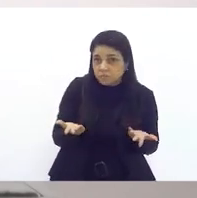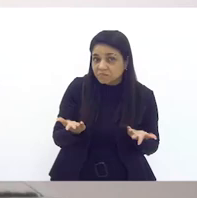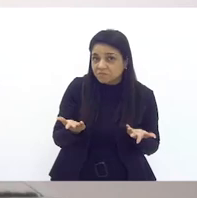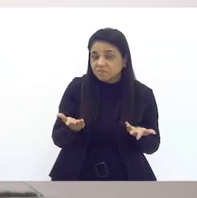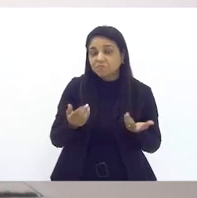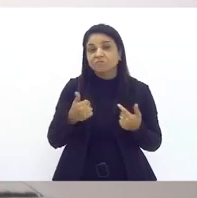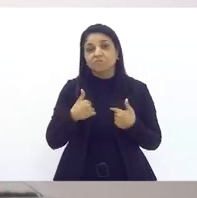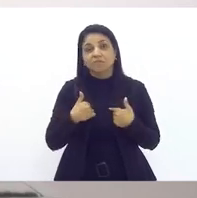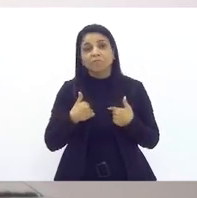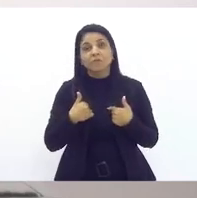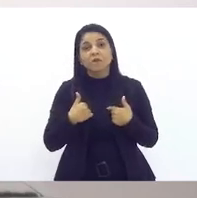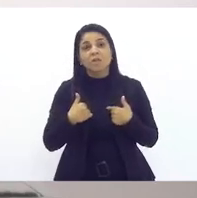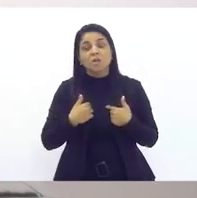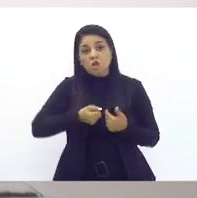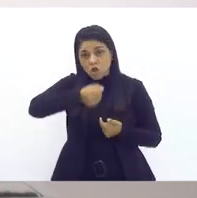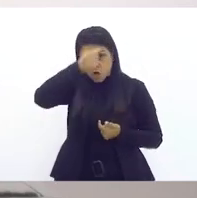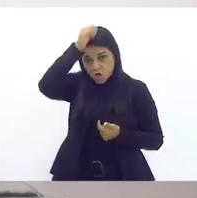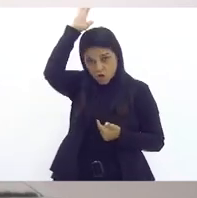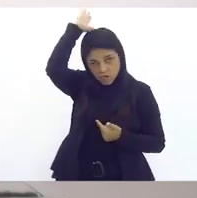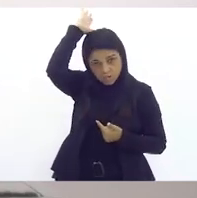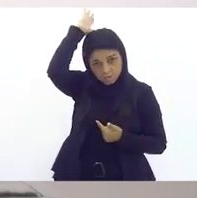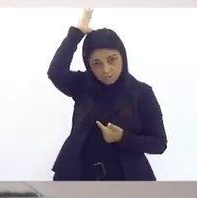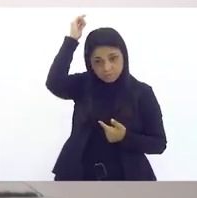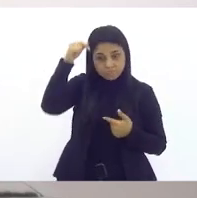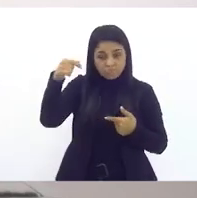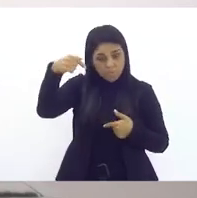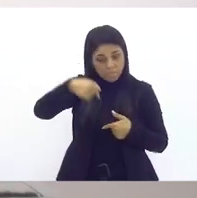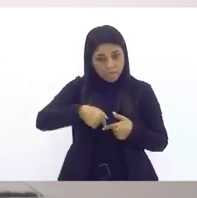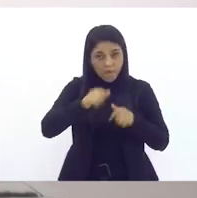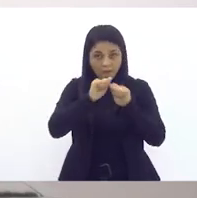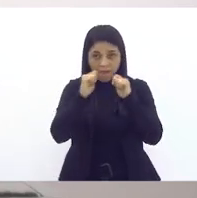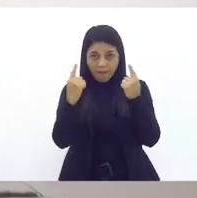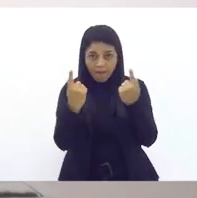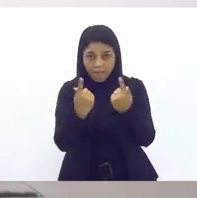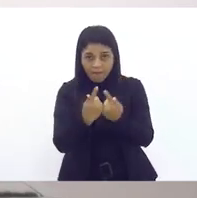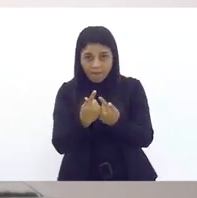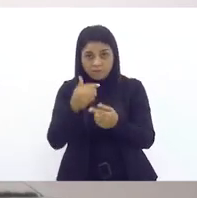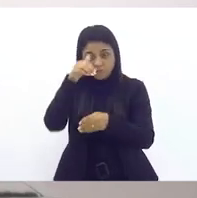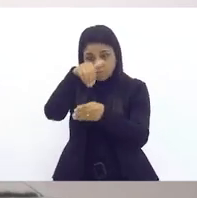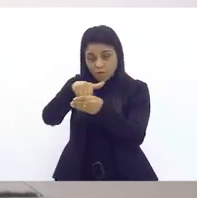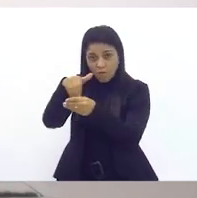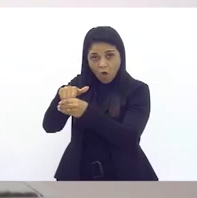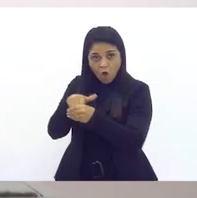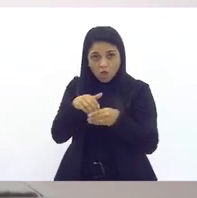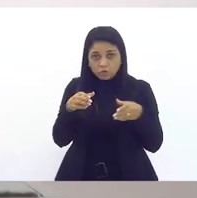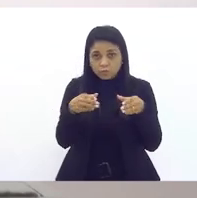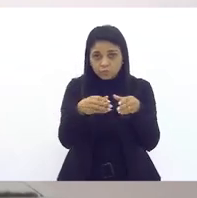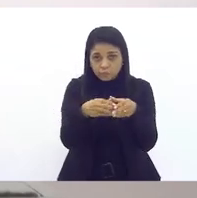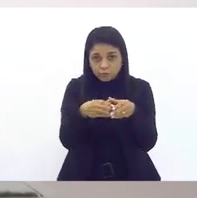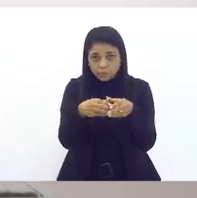Veio o comando do Corpo Bombeiro inteiro para essa casa para cabalar voto a favor.